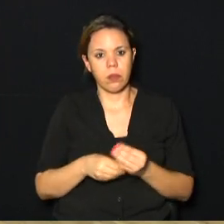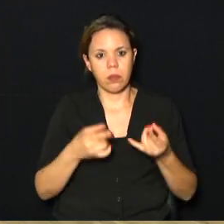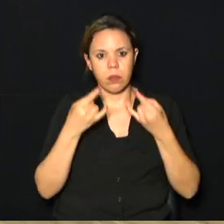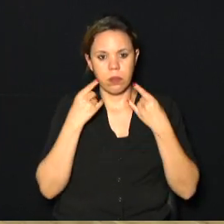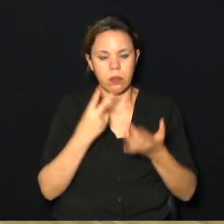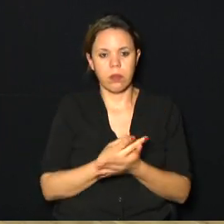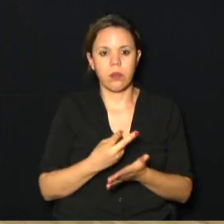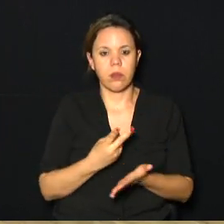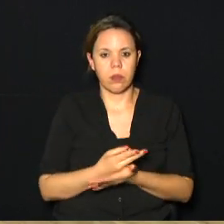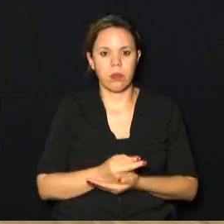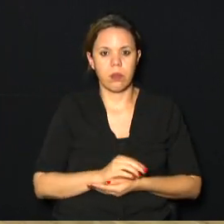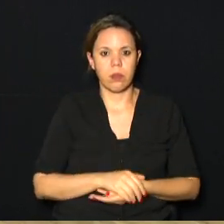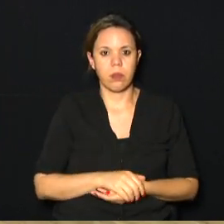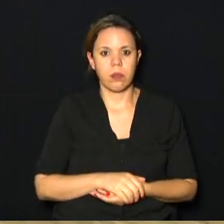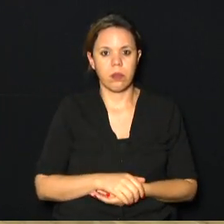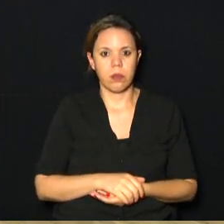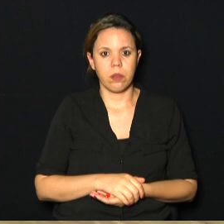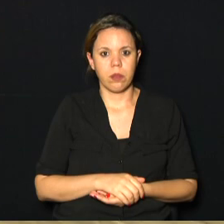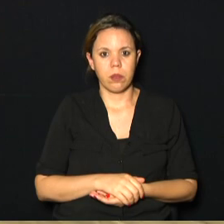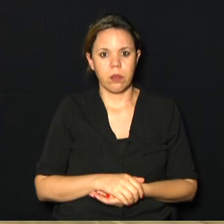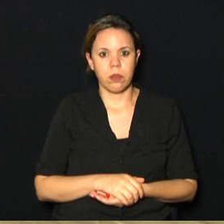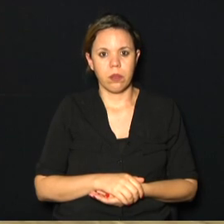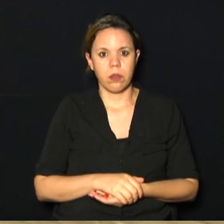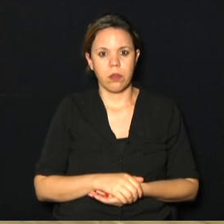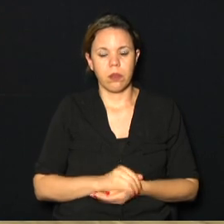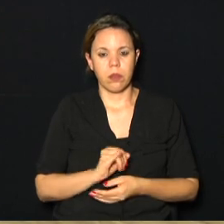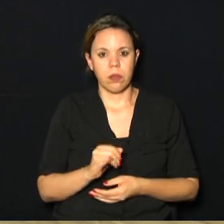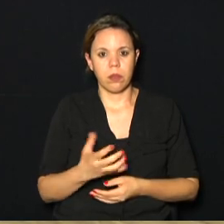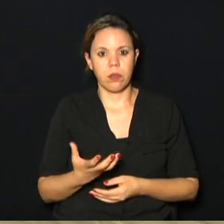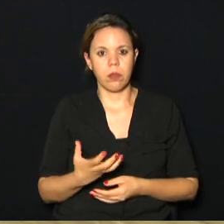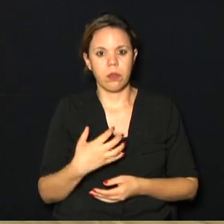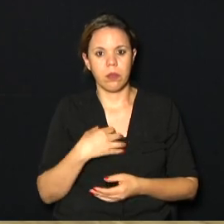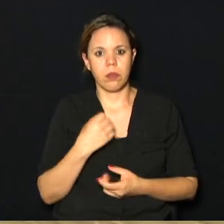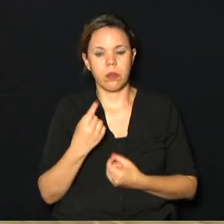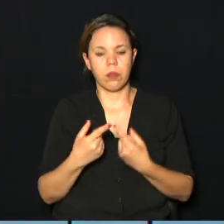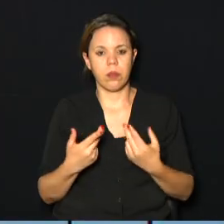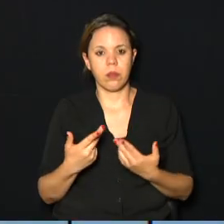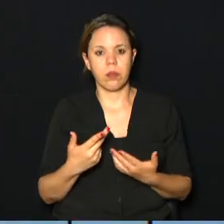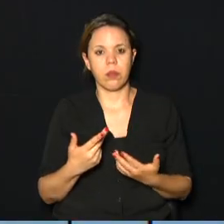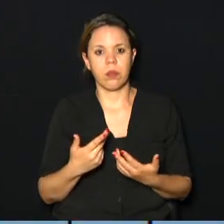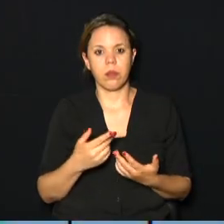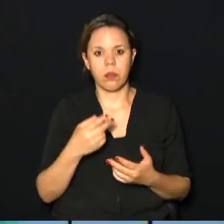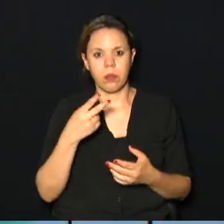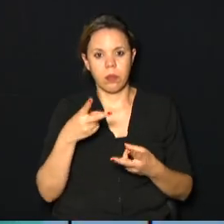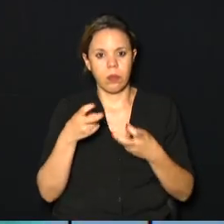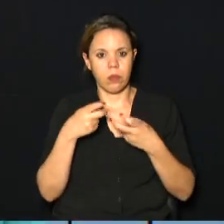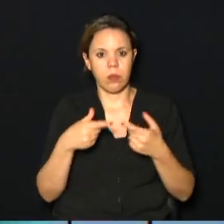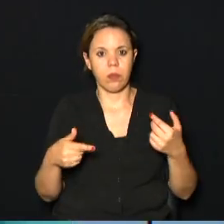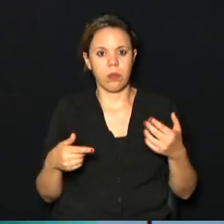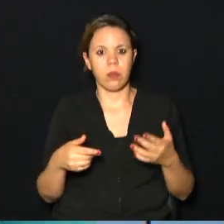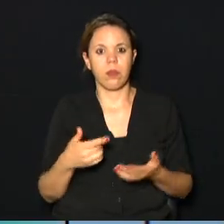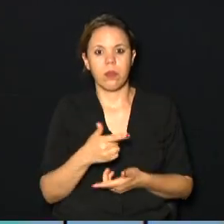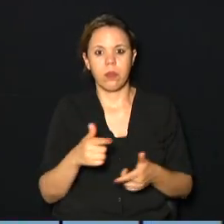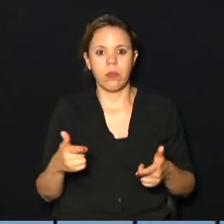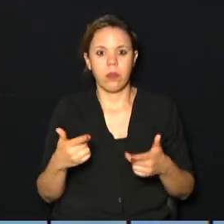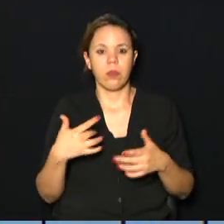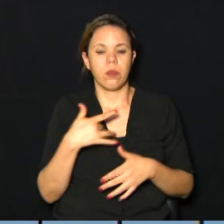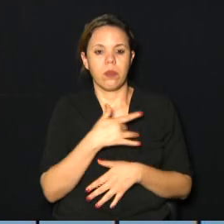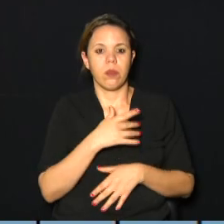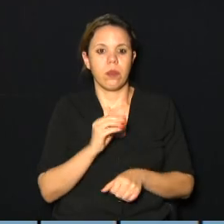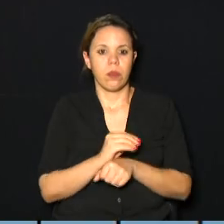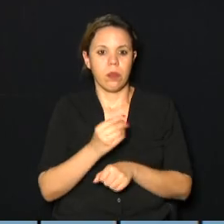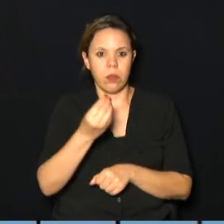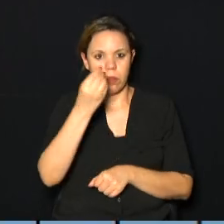sempre nesse manuseio Sempre do nessa hora, bebê. se estiver sentindo alguma anormalidade, né, em questão da saúde, se proteja para proteger